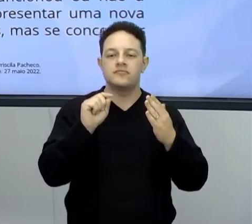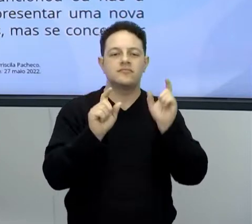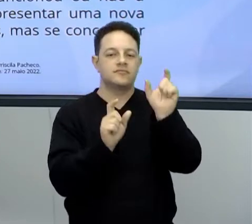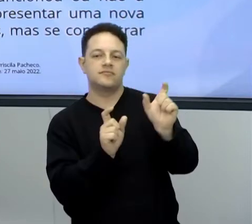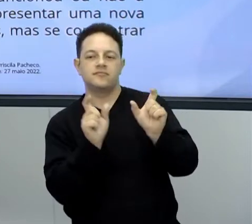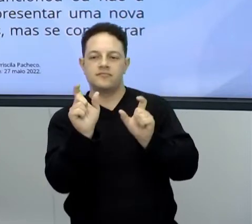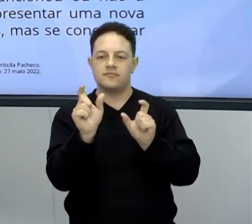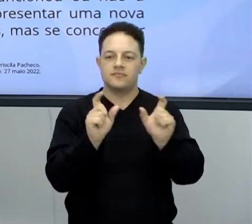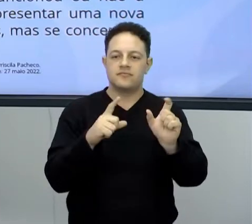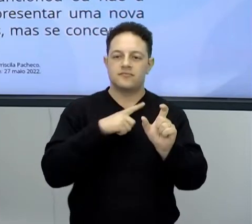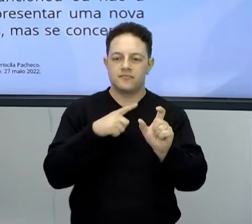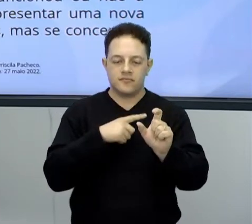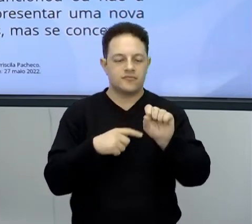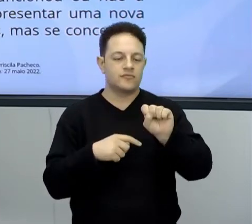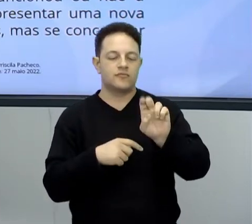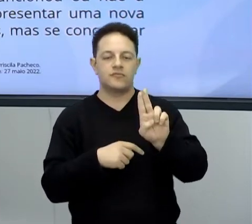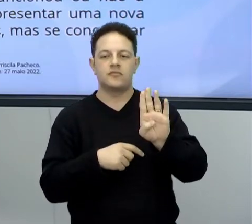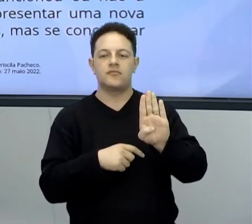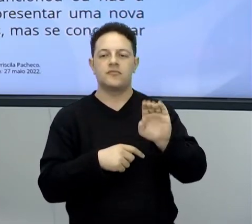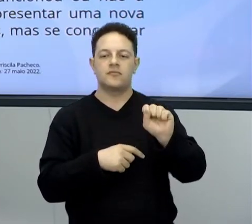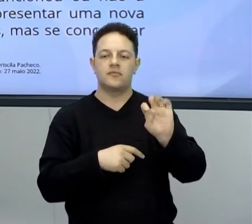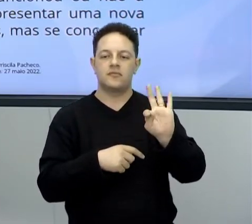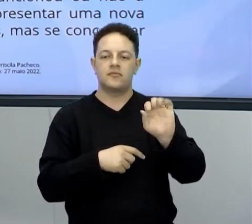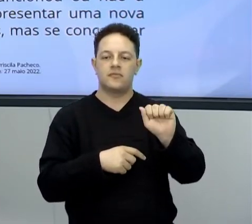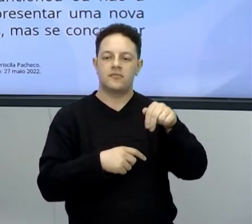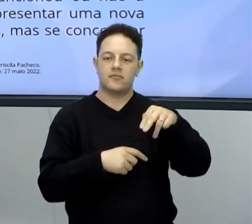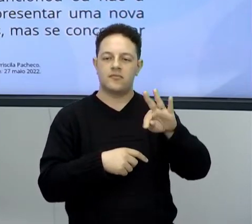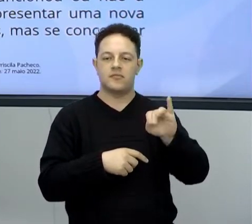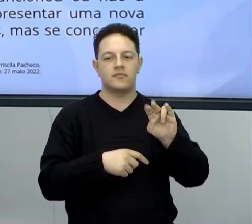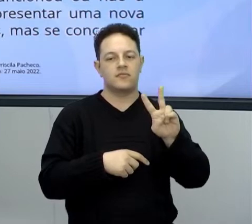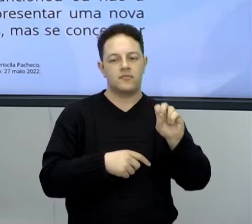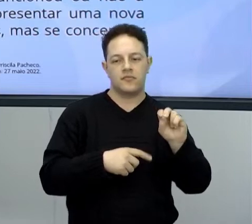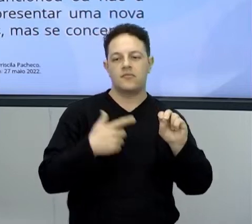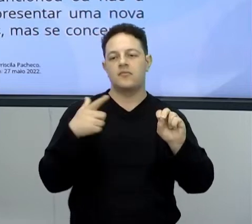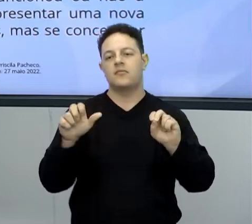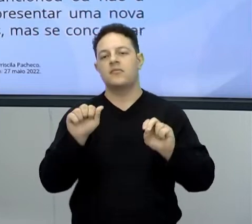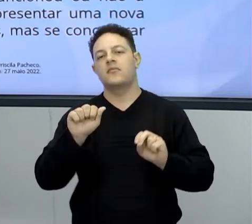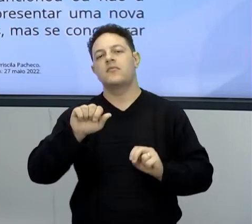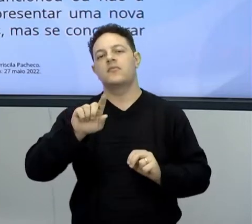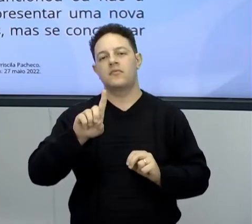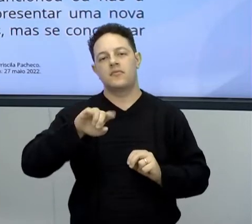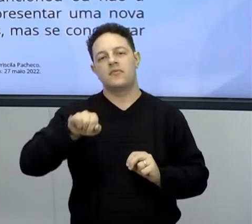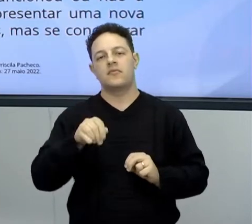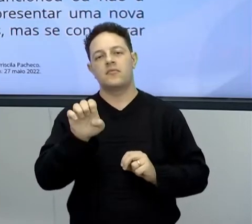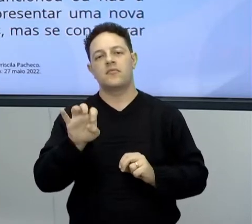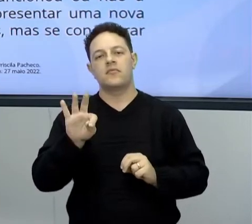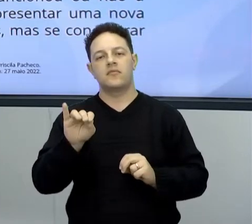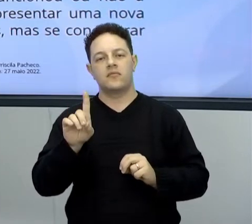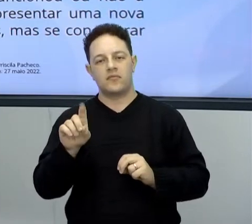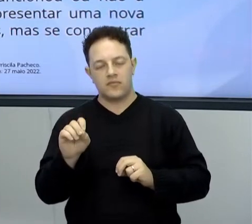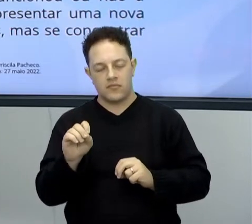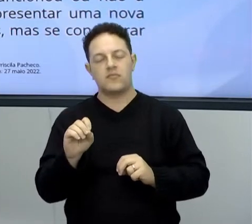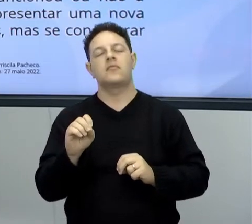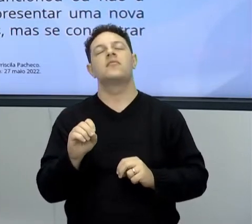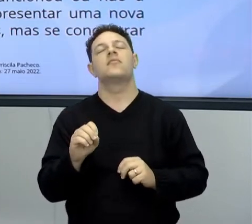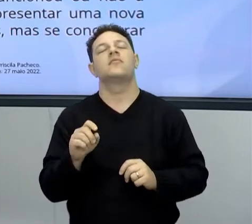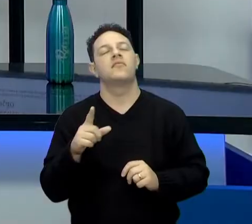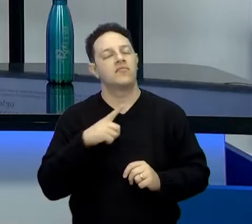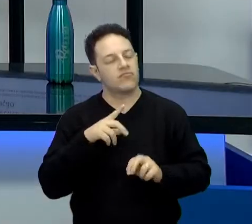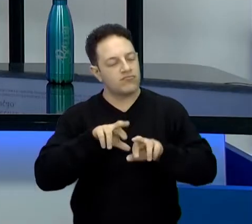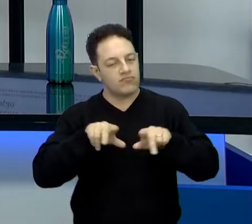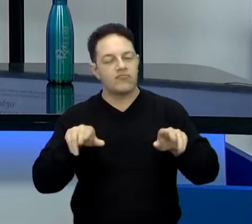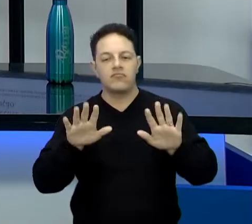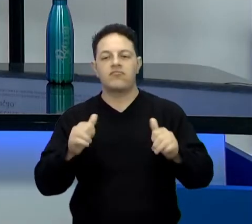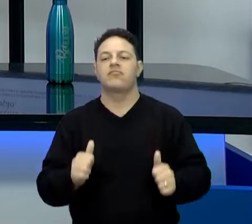os substantivos, os adjetivos. Então, não tem como. A gente já falou para vocês que não existe o discurso neutro. Sim. Não existe. No caso